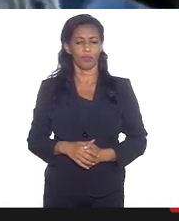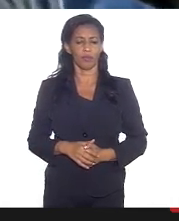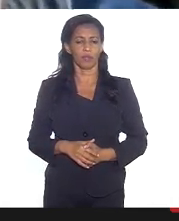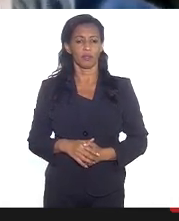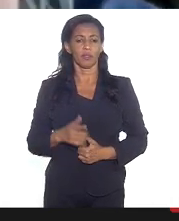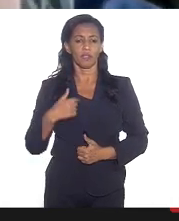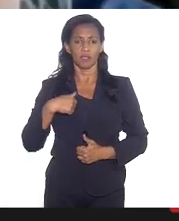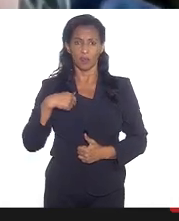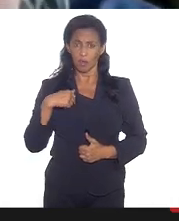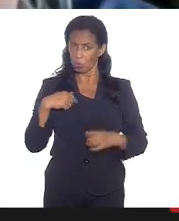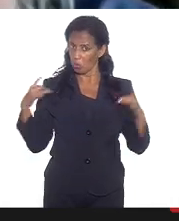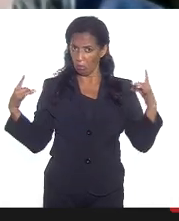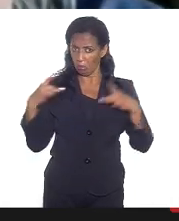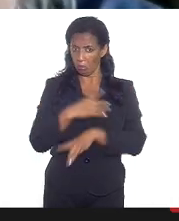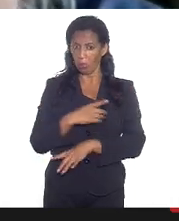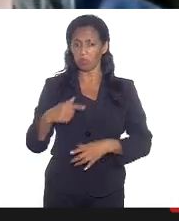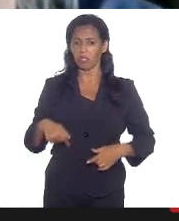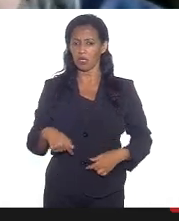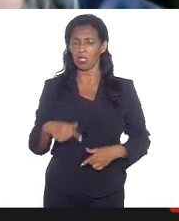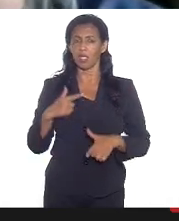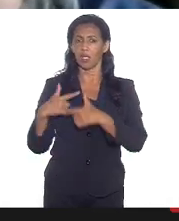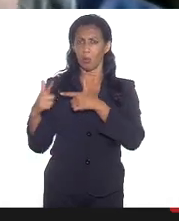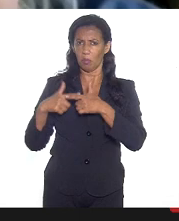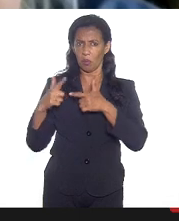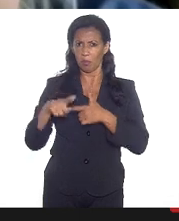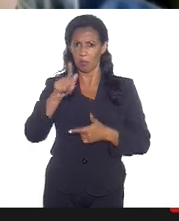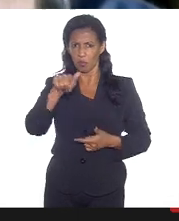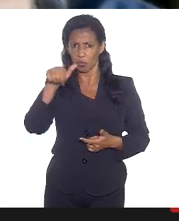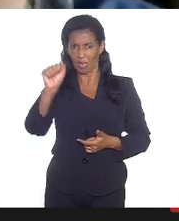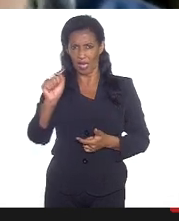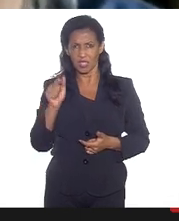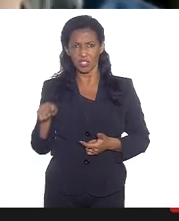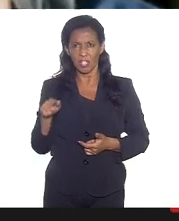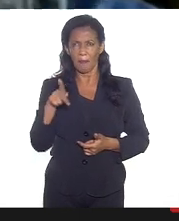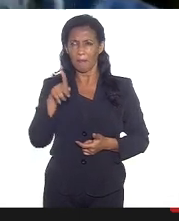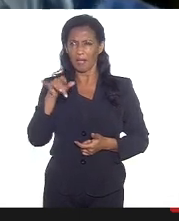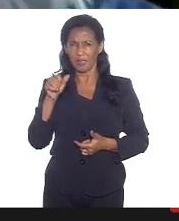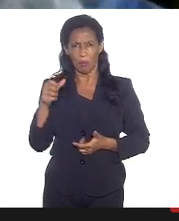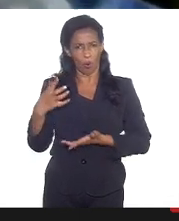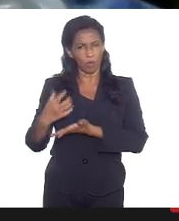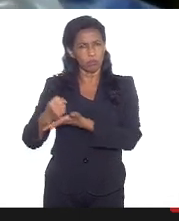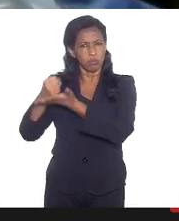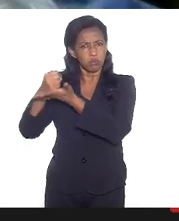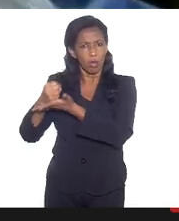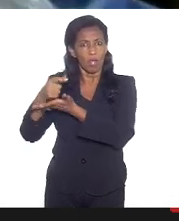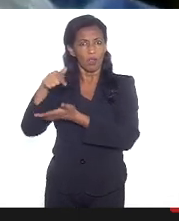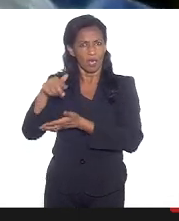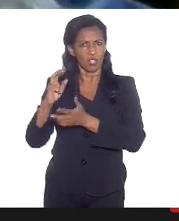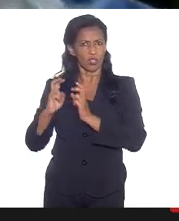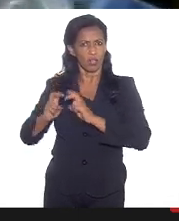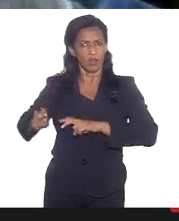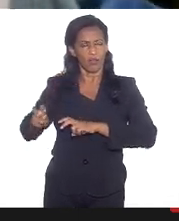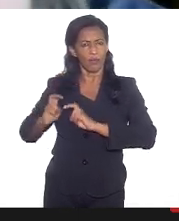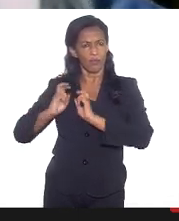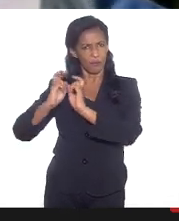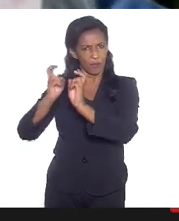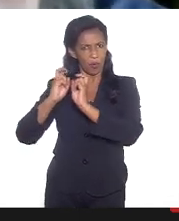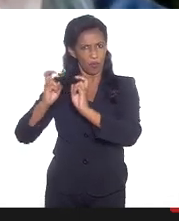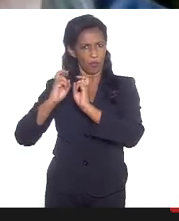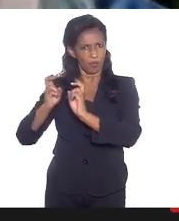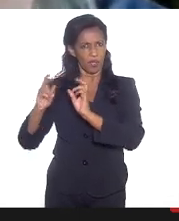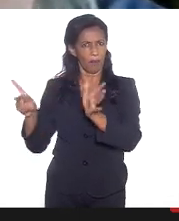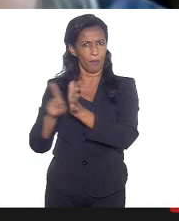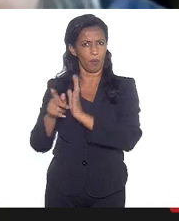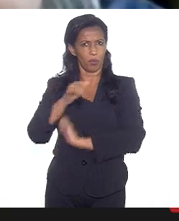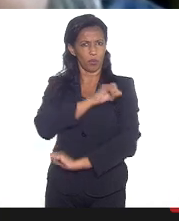à disposição dos senhores. Para o problema do gás, esse patrimônio inteiro das ferrovias do Estado do Rio, que por si só vale